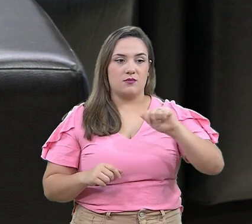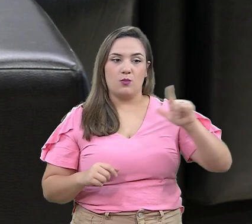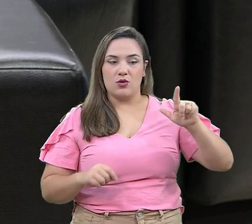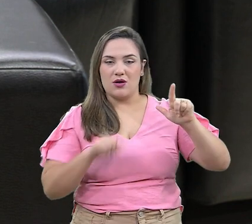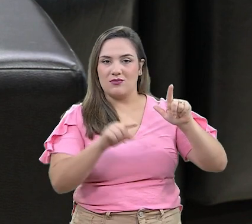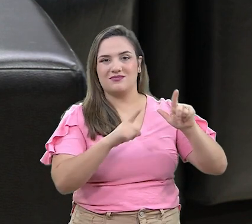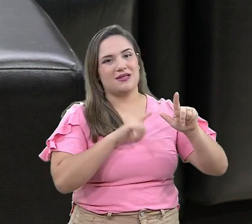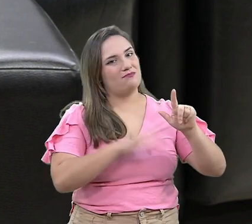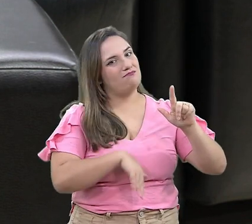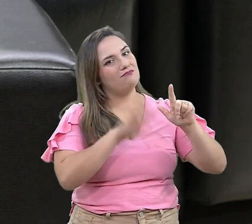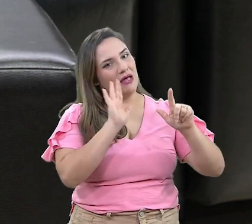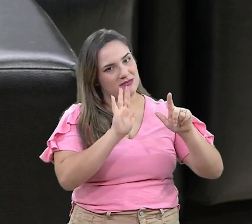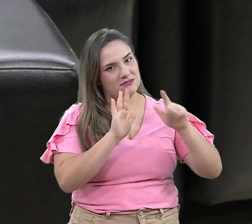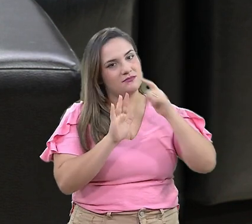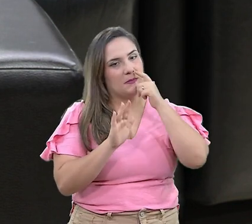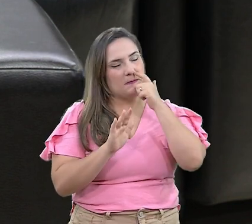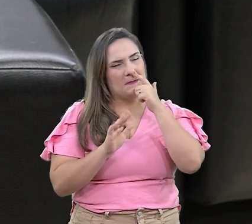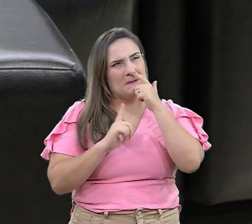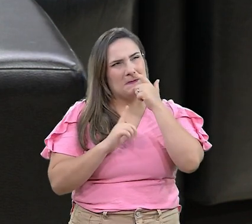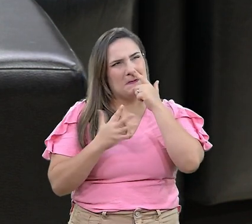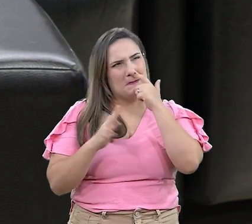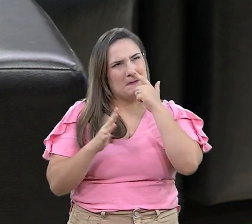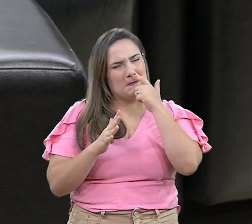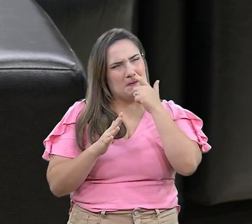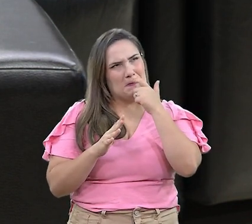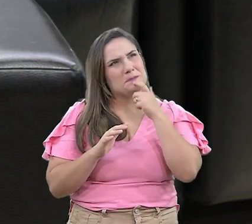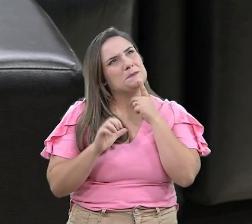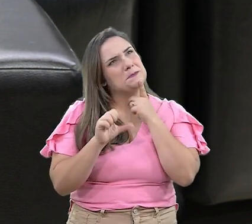mais realizada. Em torno de